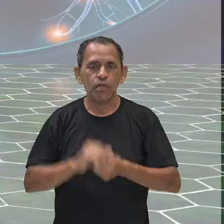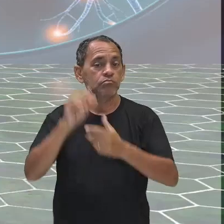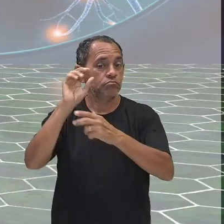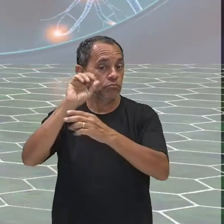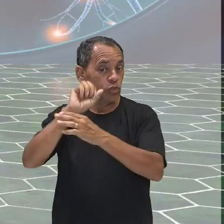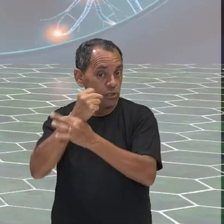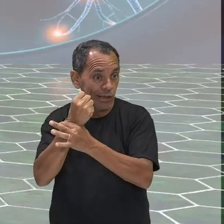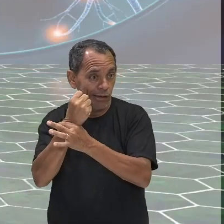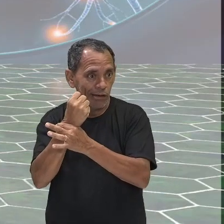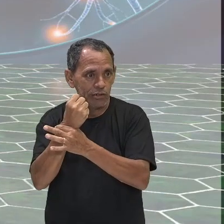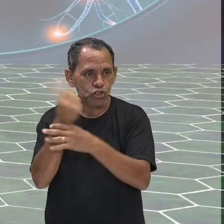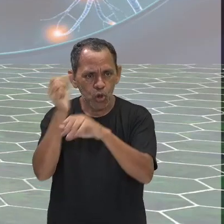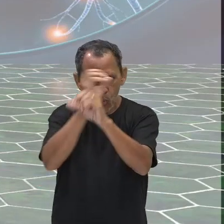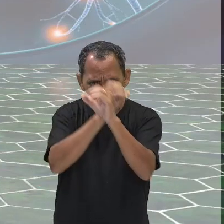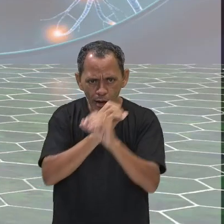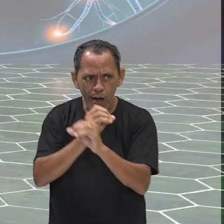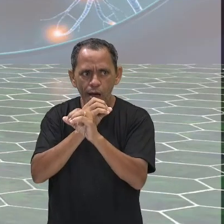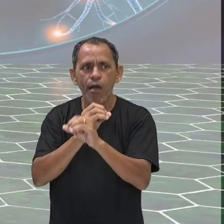protegem, tá?